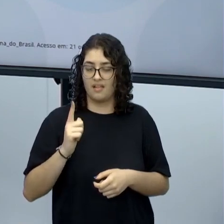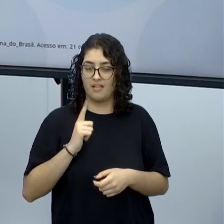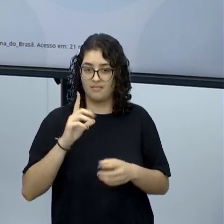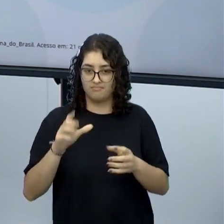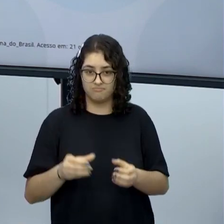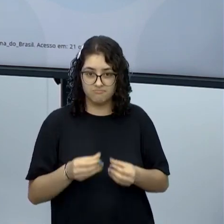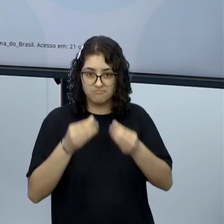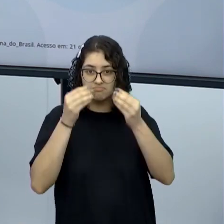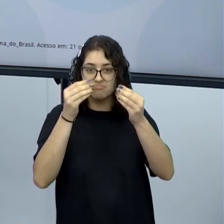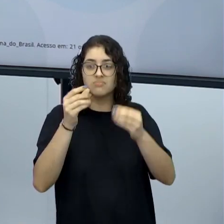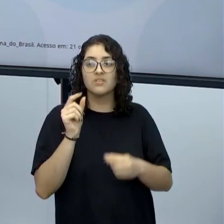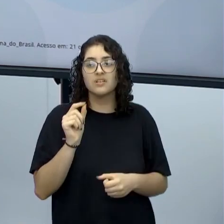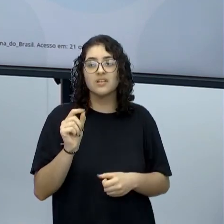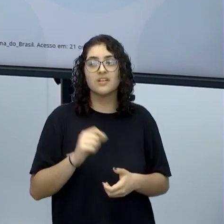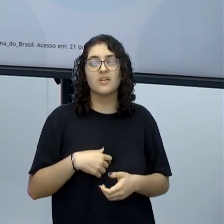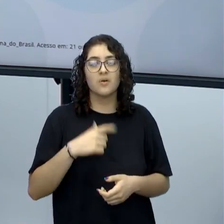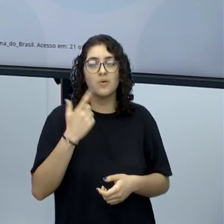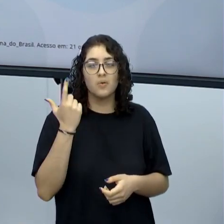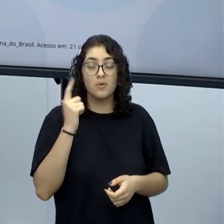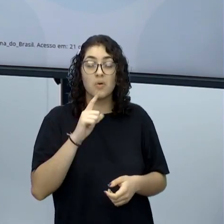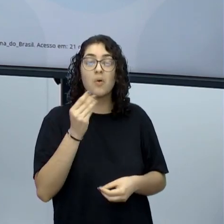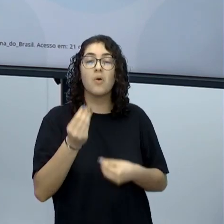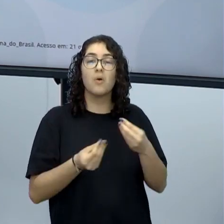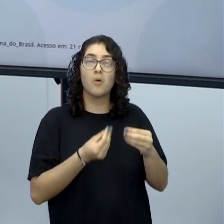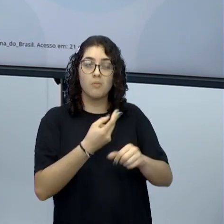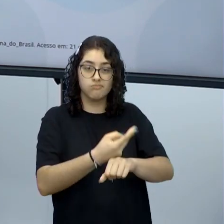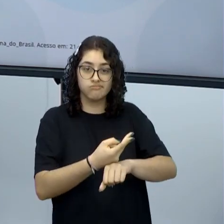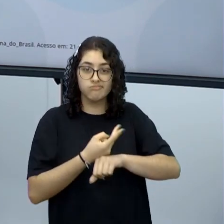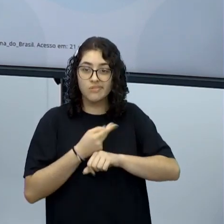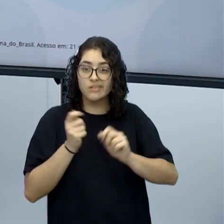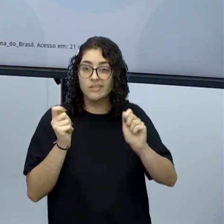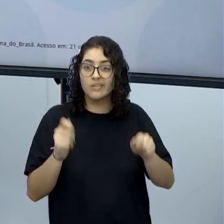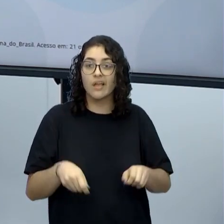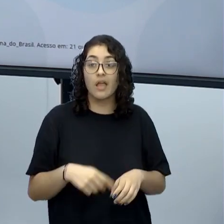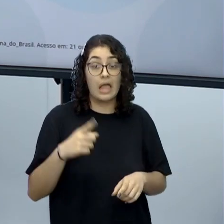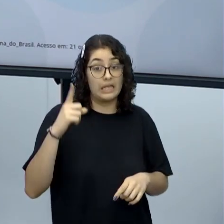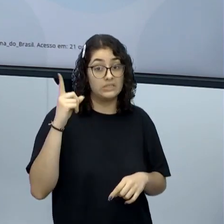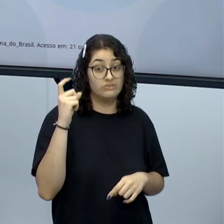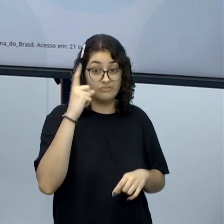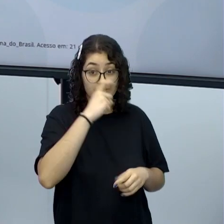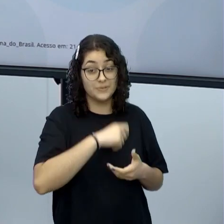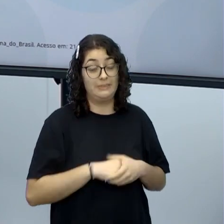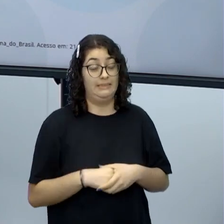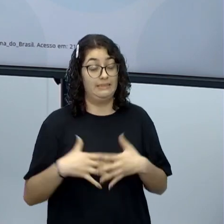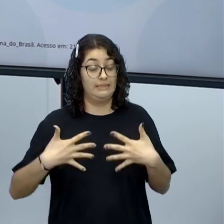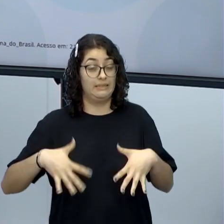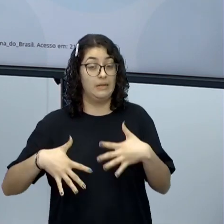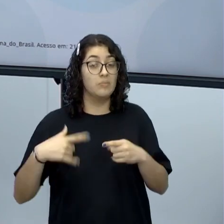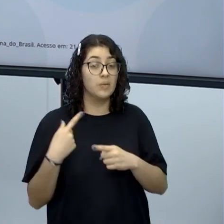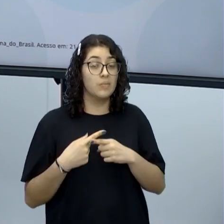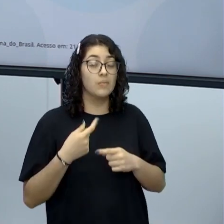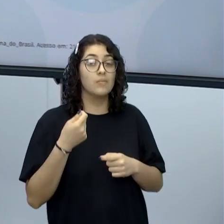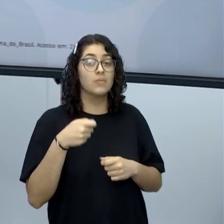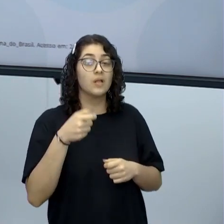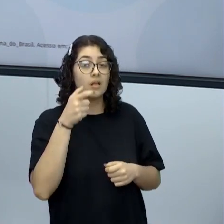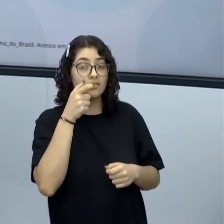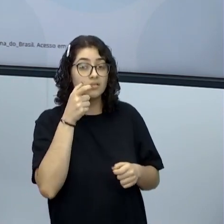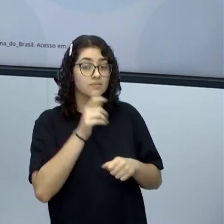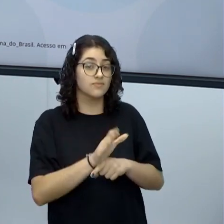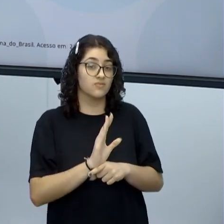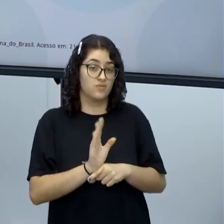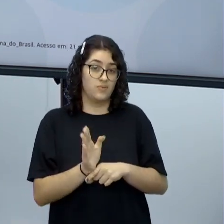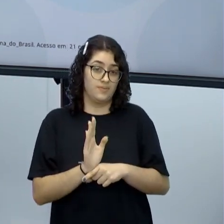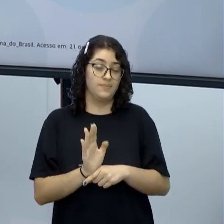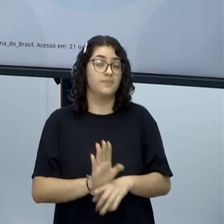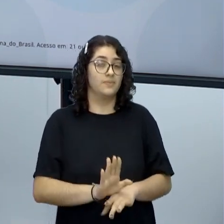Para um filme nacional conseguir um prêmio como esse é complicado, porque olha o que acontece. As pessoas têm que assistir ao filme. E até o